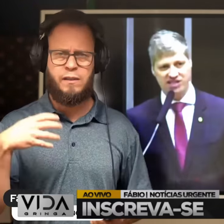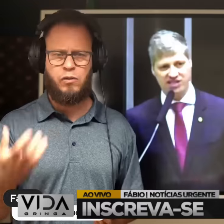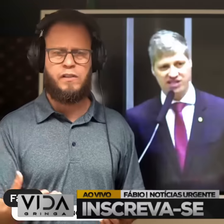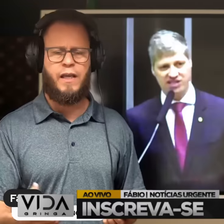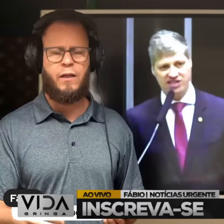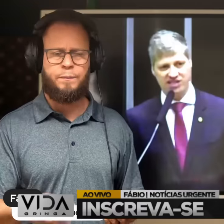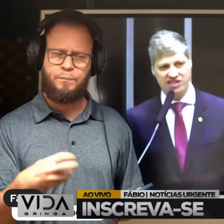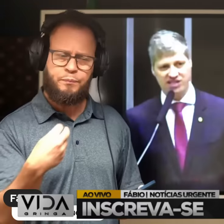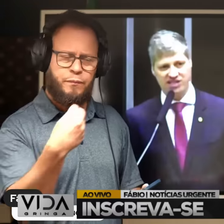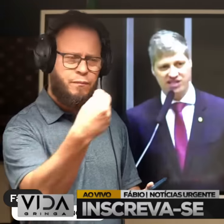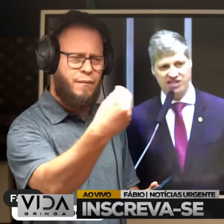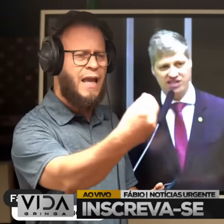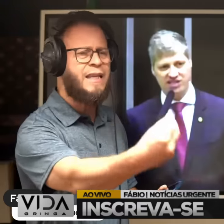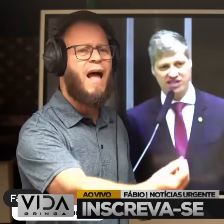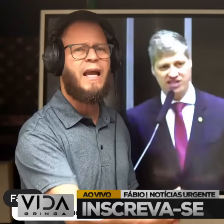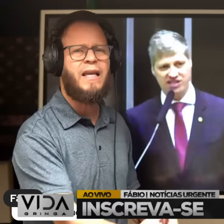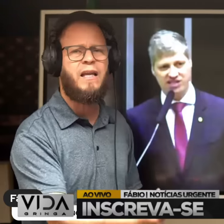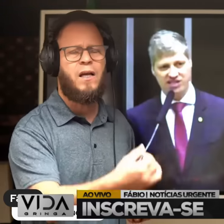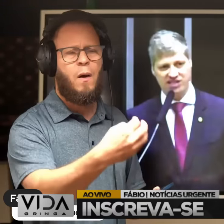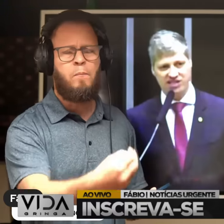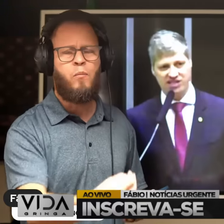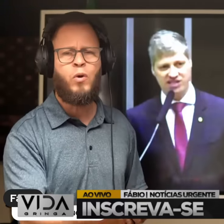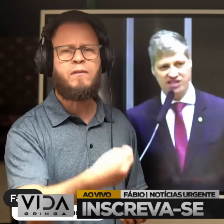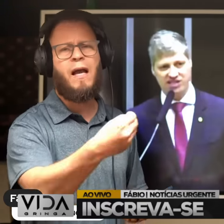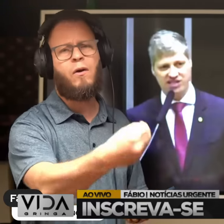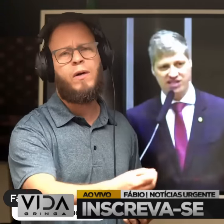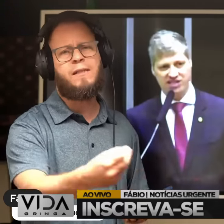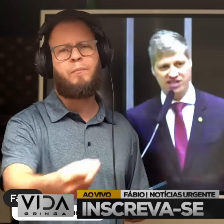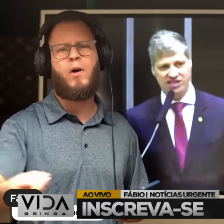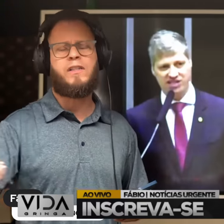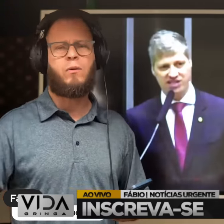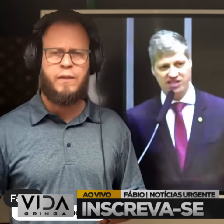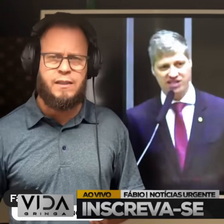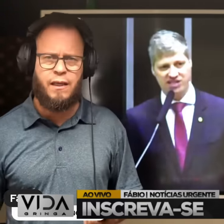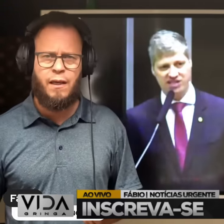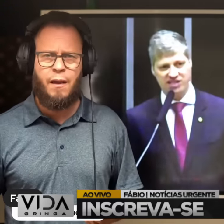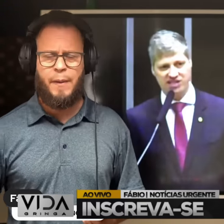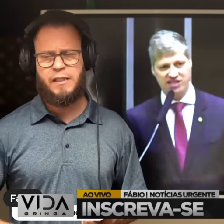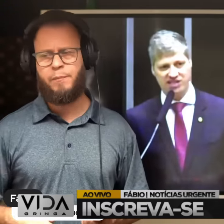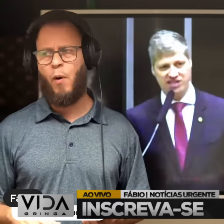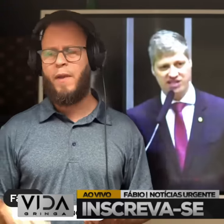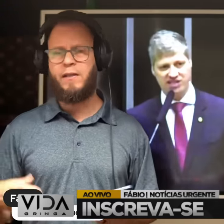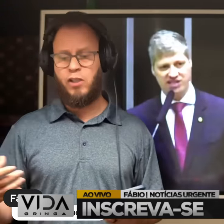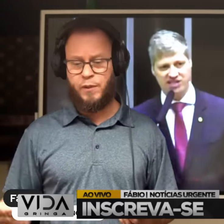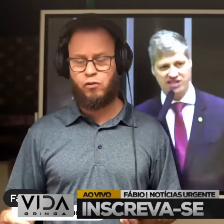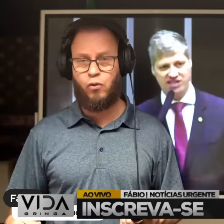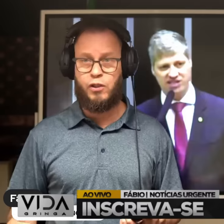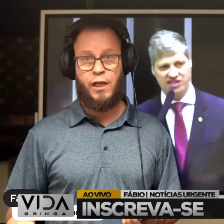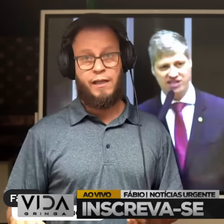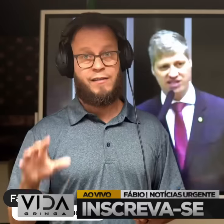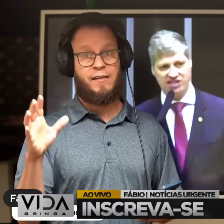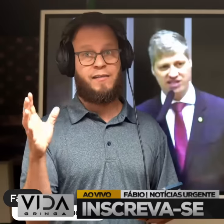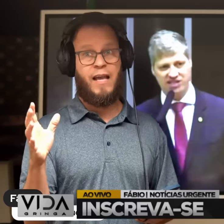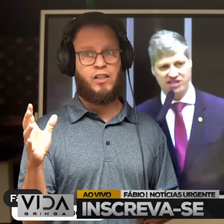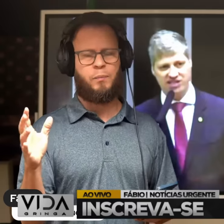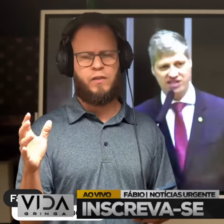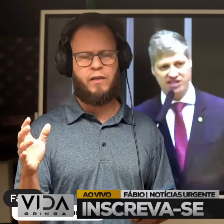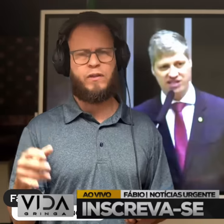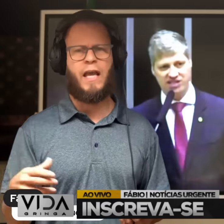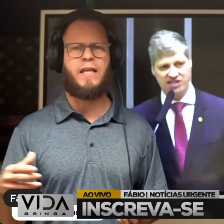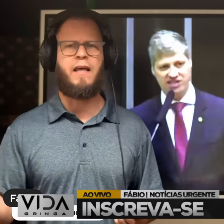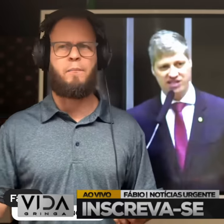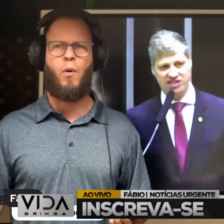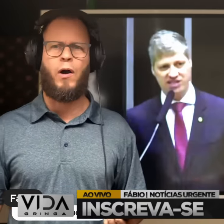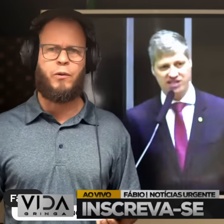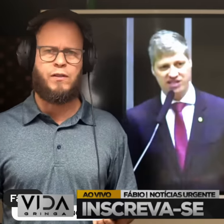nós estamos dizendo é que daí muita coisa pode acontecer. principalmente as pessoas, 17%